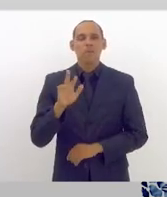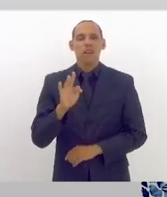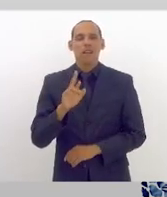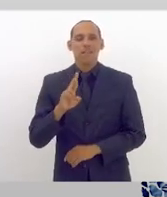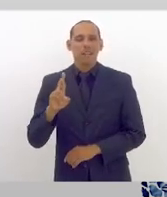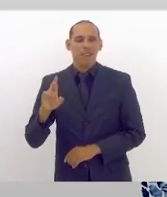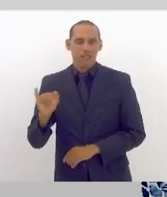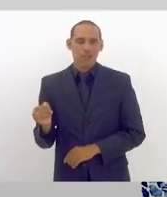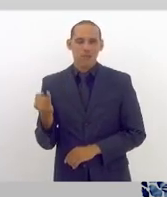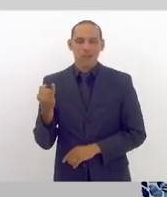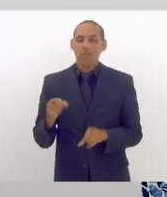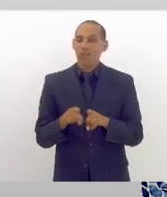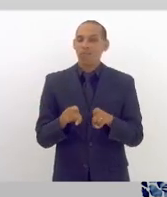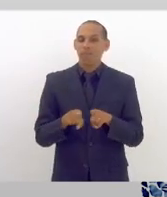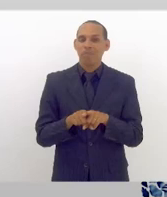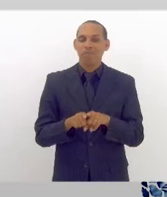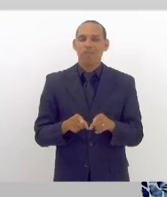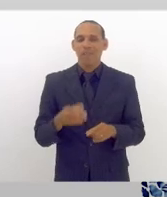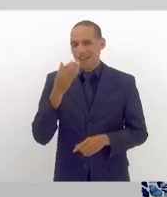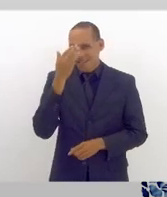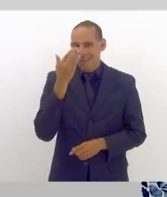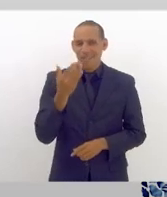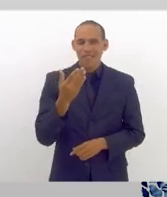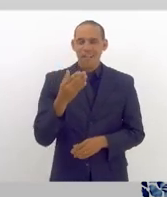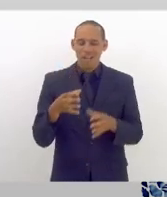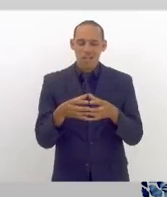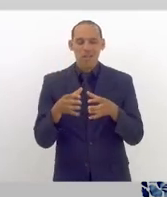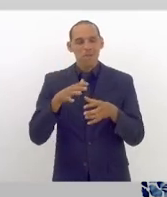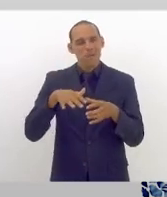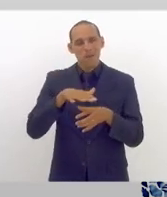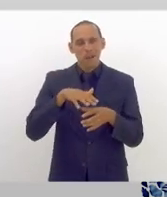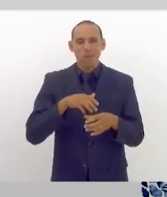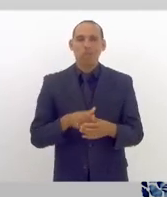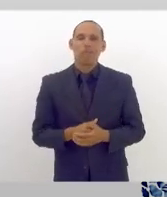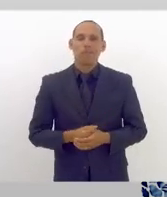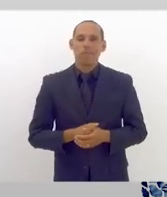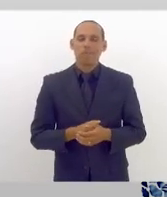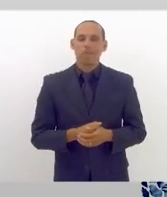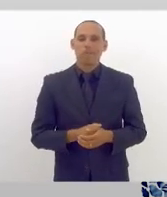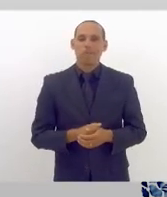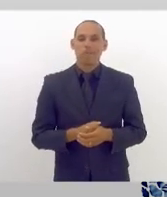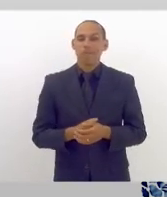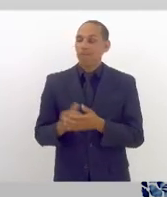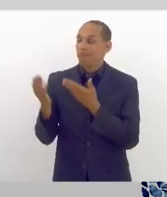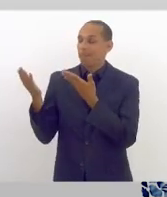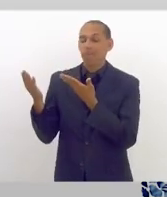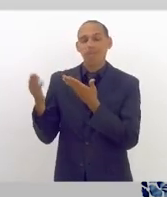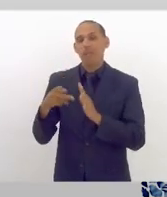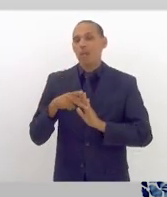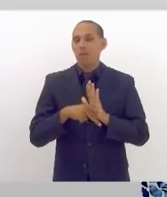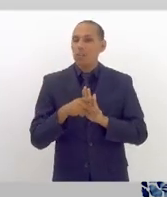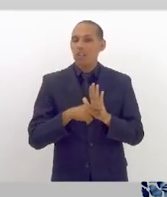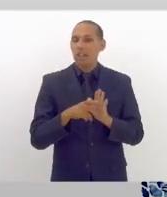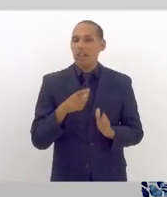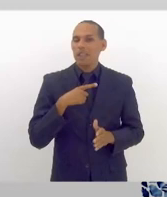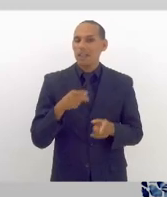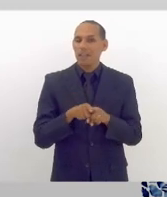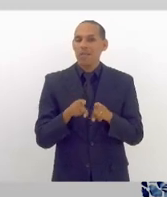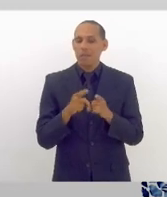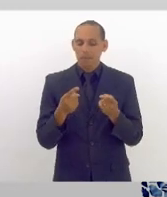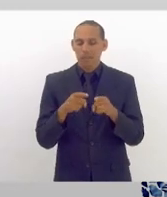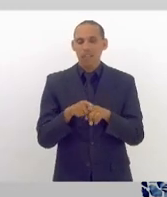e extensivamente também queria agradecer a toda a sua equipe o projeto contou ainda com as